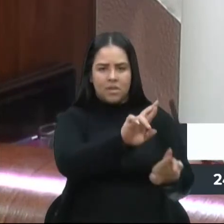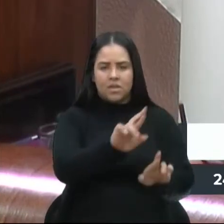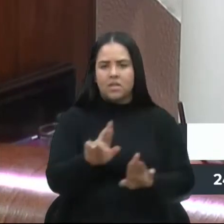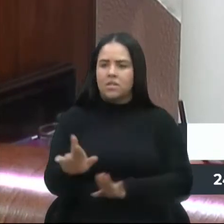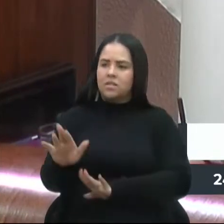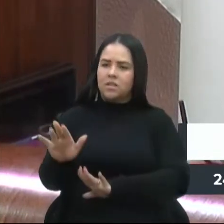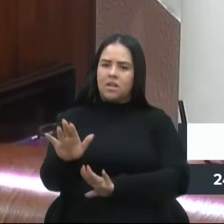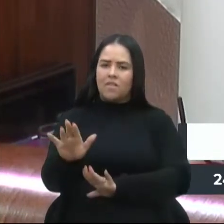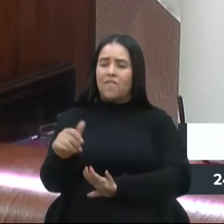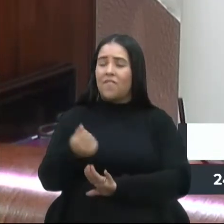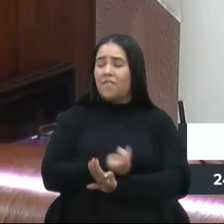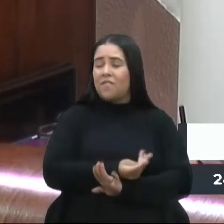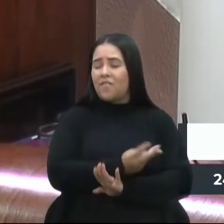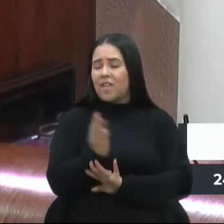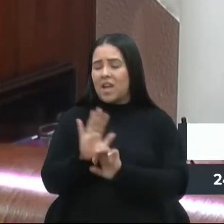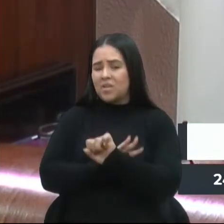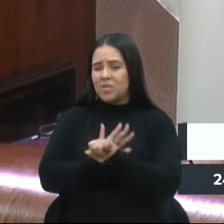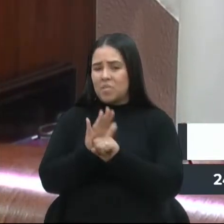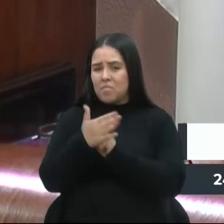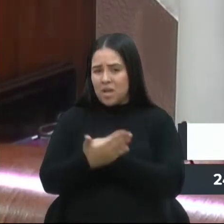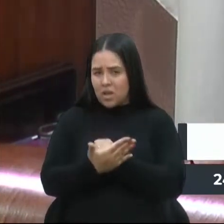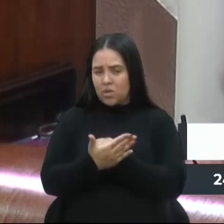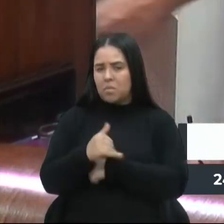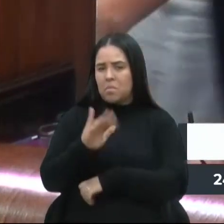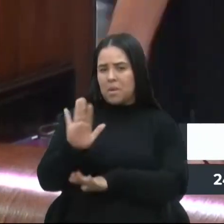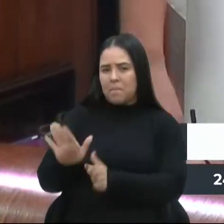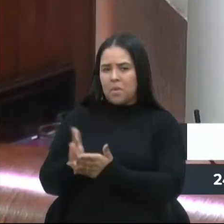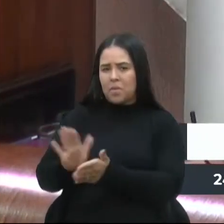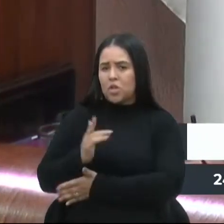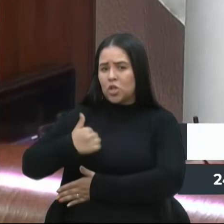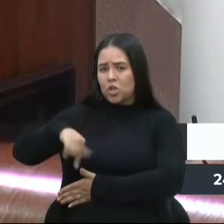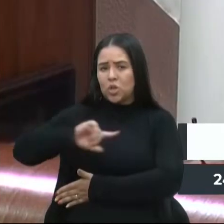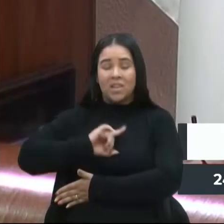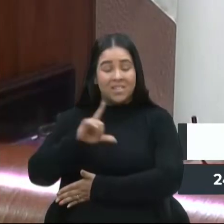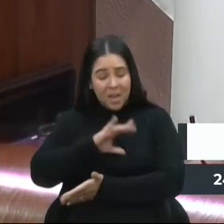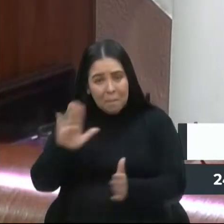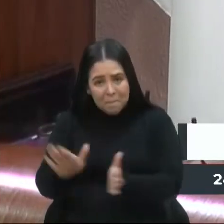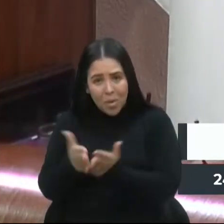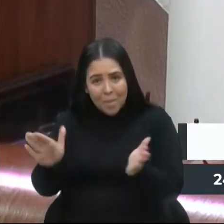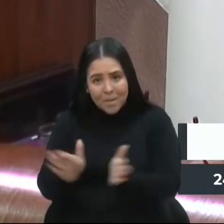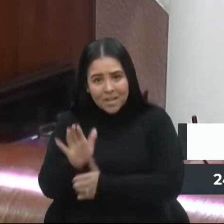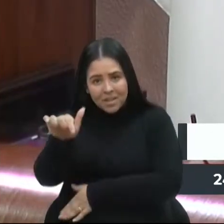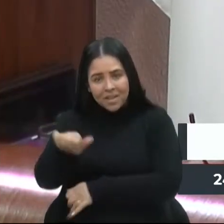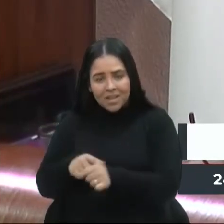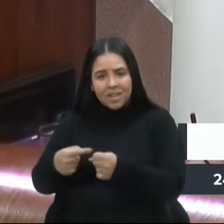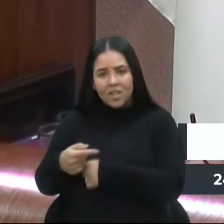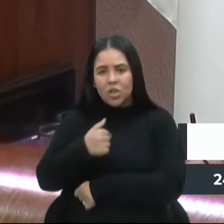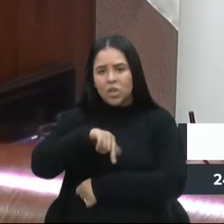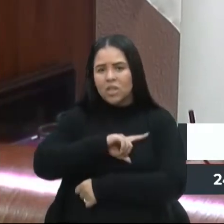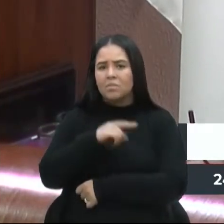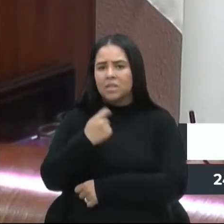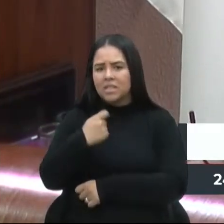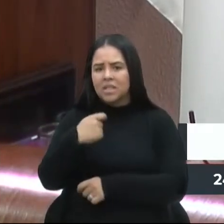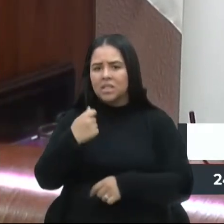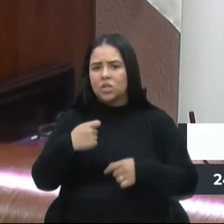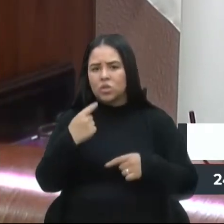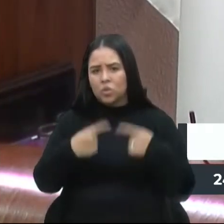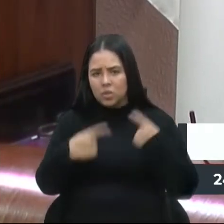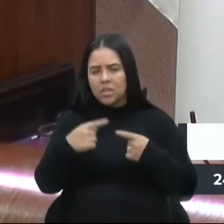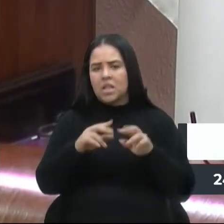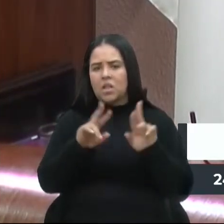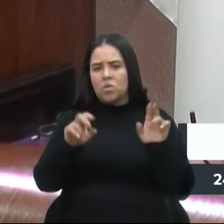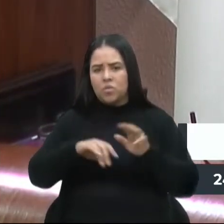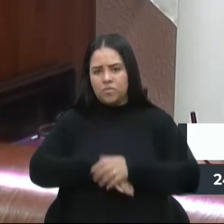Pinhais, Paraíso Cristal, Cânion. Nós temos pobreza na nossa cidade. É isso que nós temos que discutir.